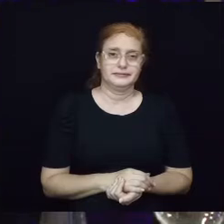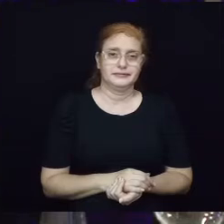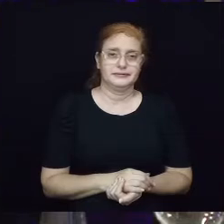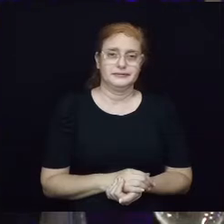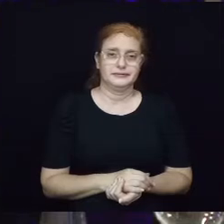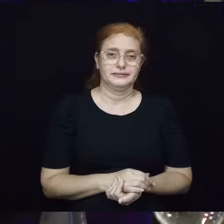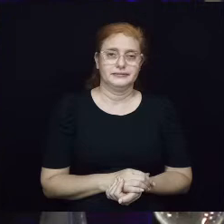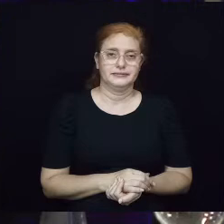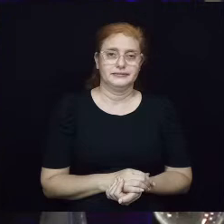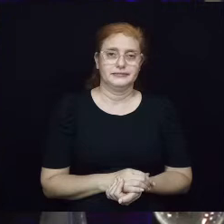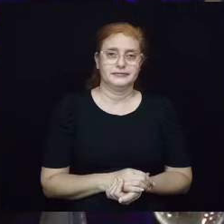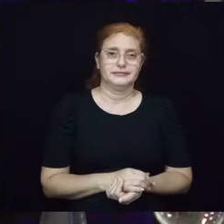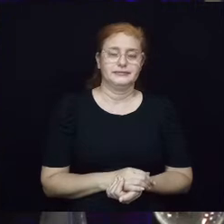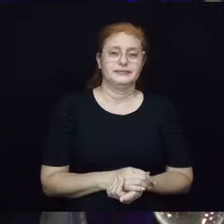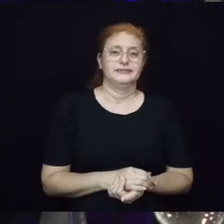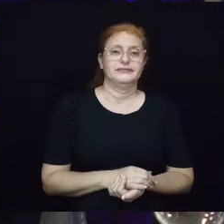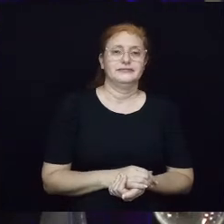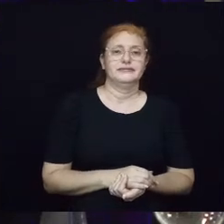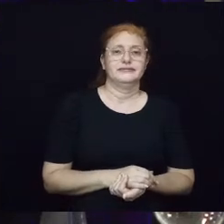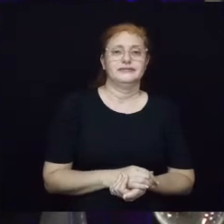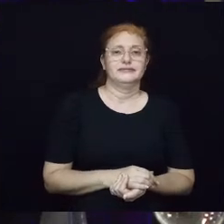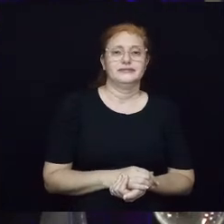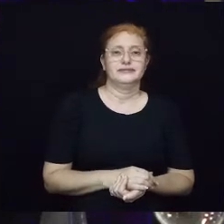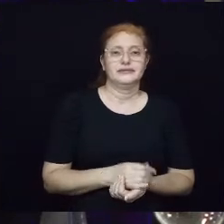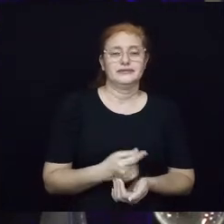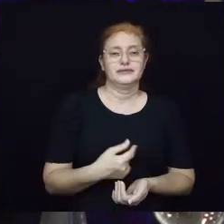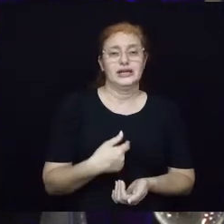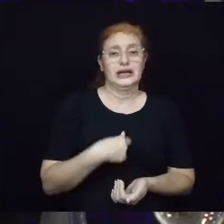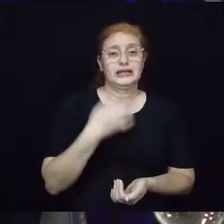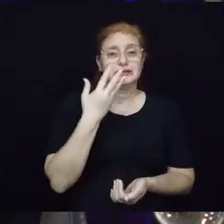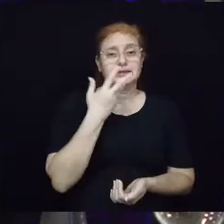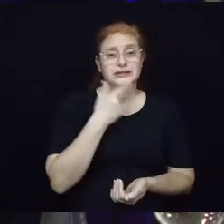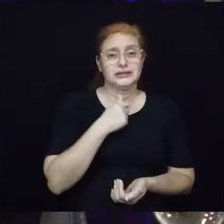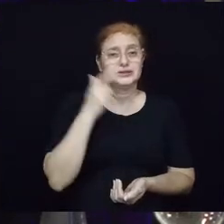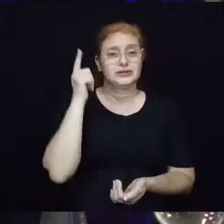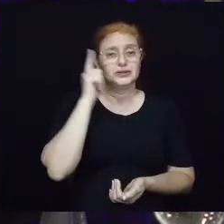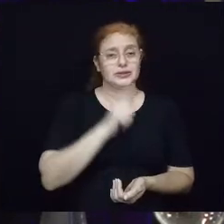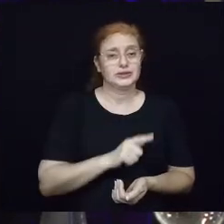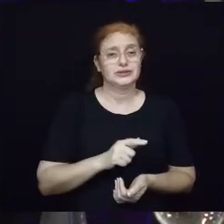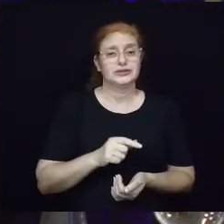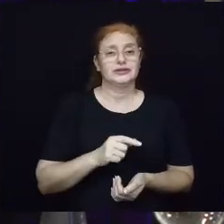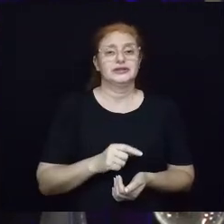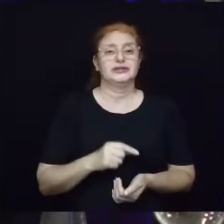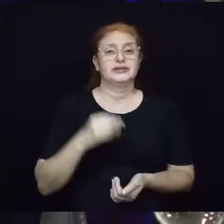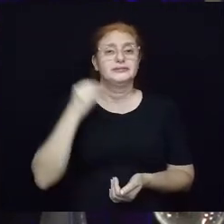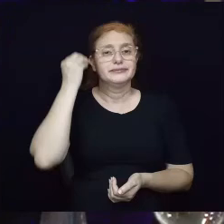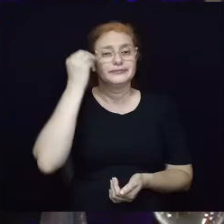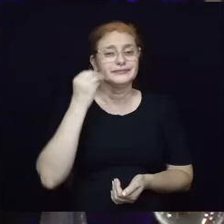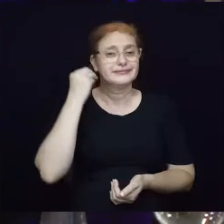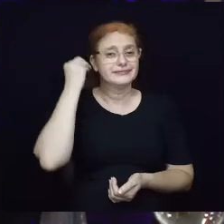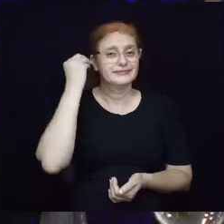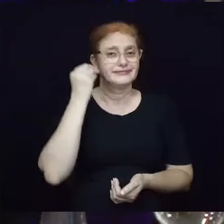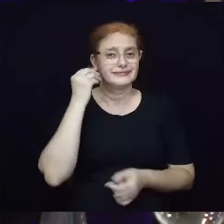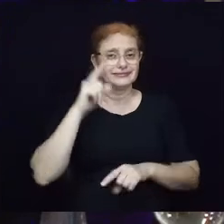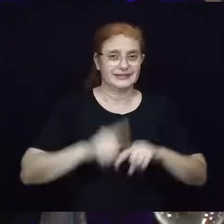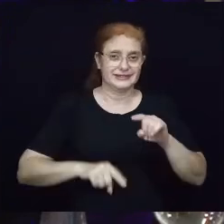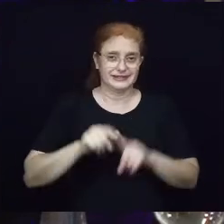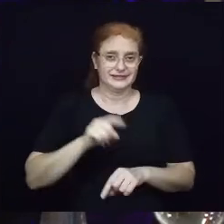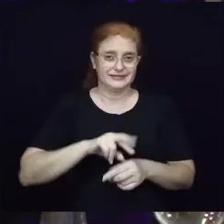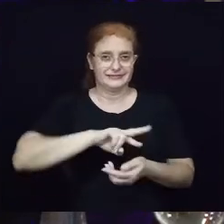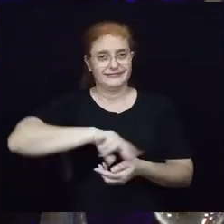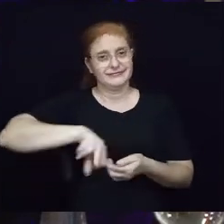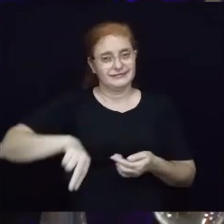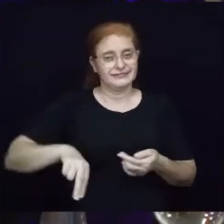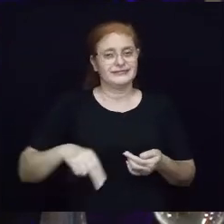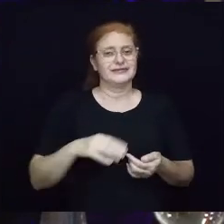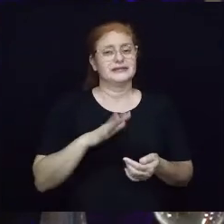Então, logo cedo eu pude experimentar vários materiais, mas a madeira eu me senti muito à vontade, assim,